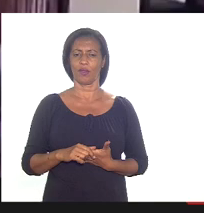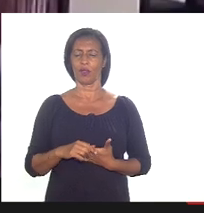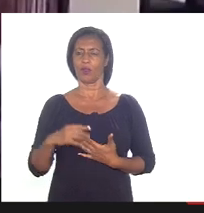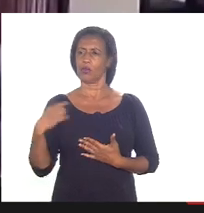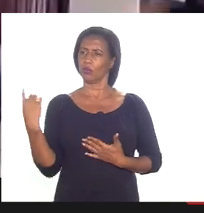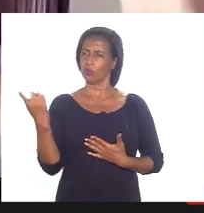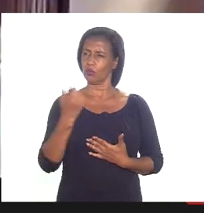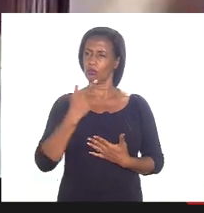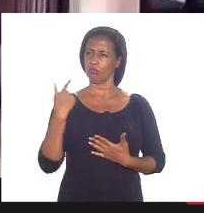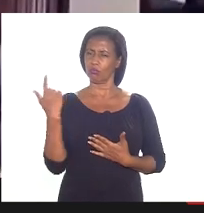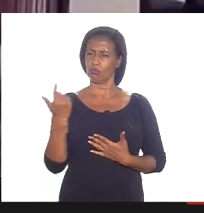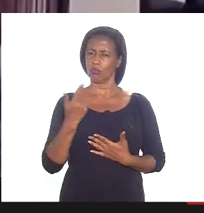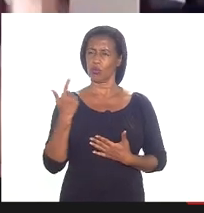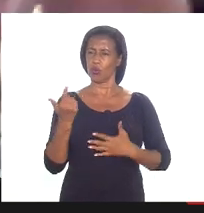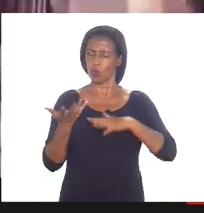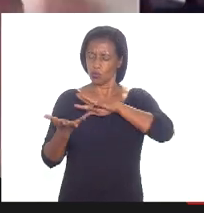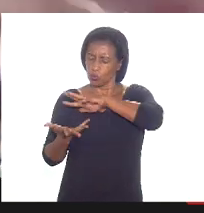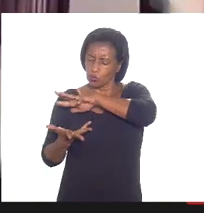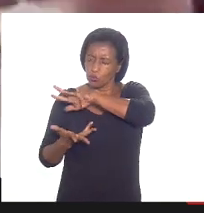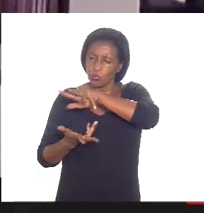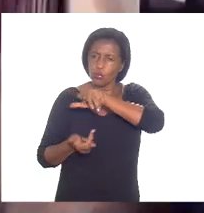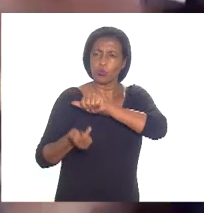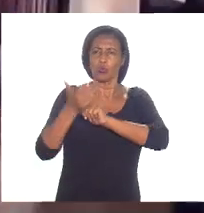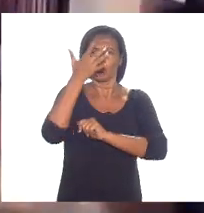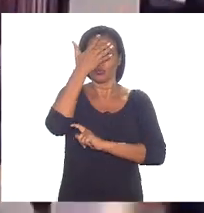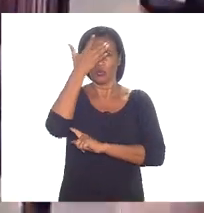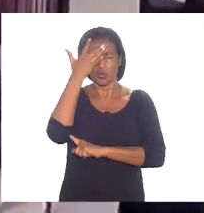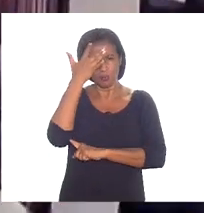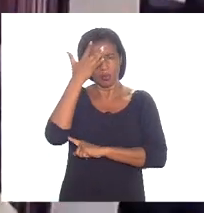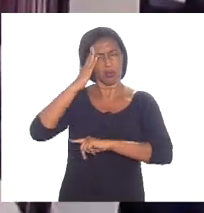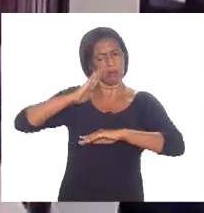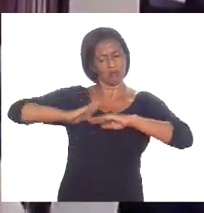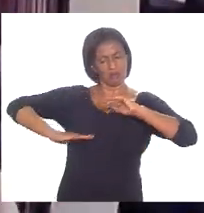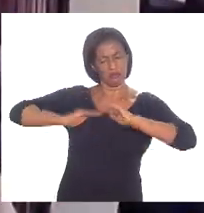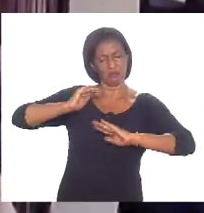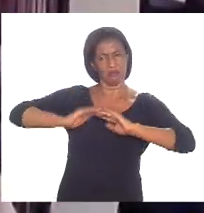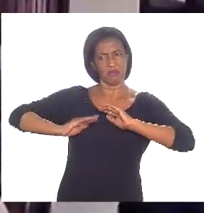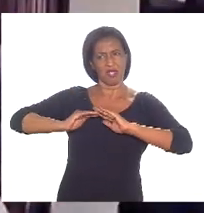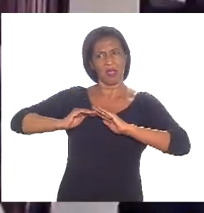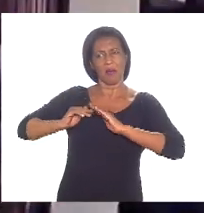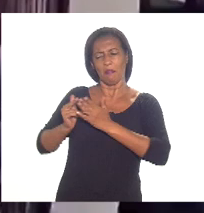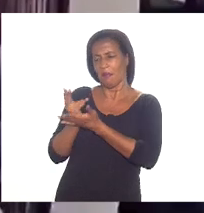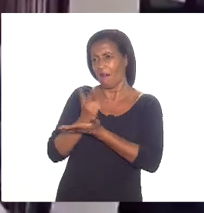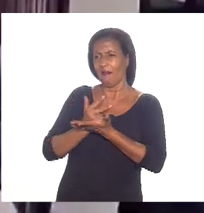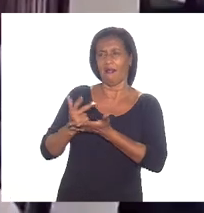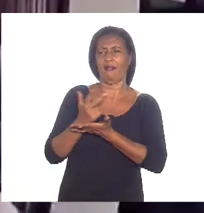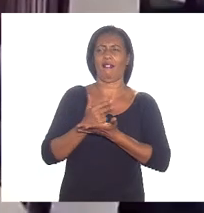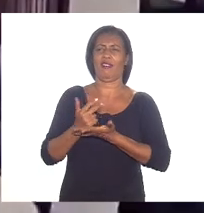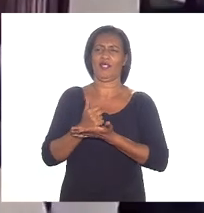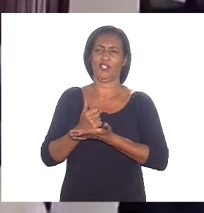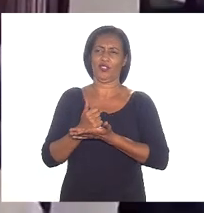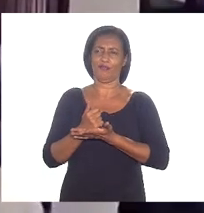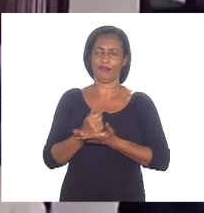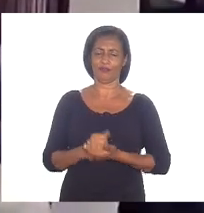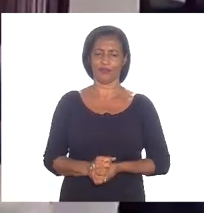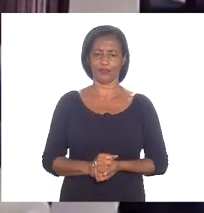mundo, de talentos para o nosso mundo das artes. Então,